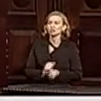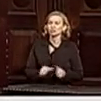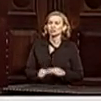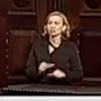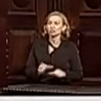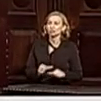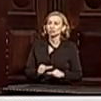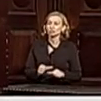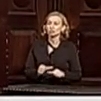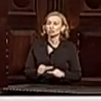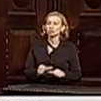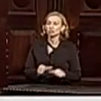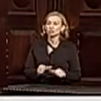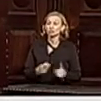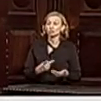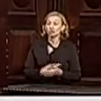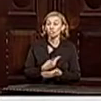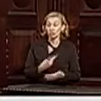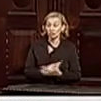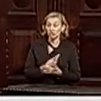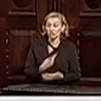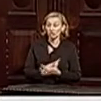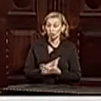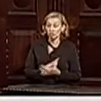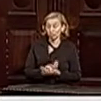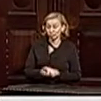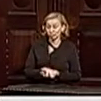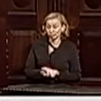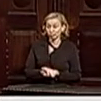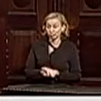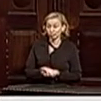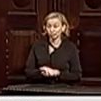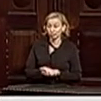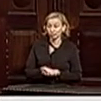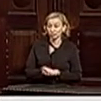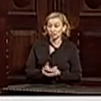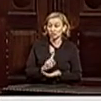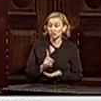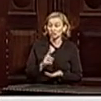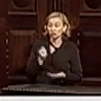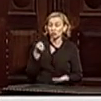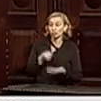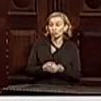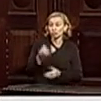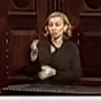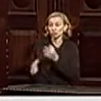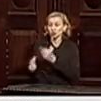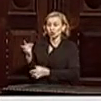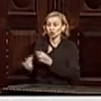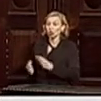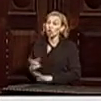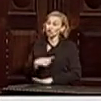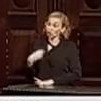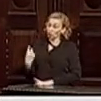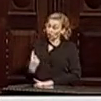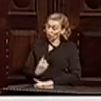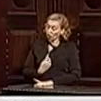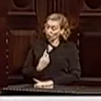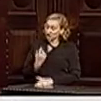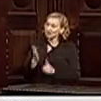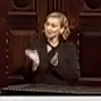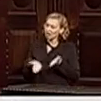eventual descumprimento de determinação judicial. Ora, senhoras e senhores deputados, nós temos que ter